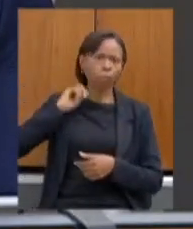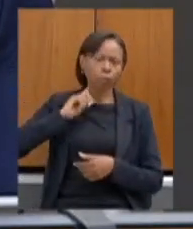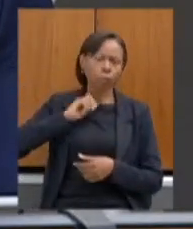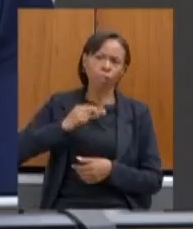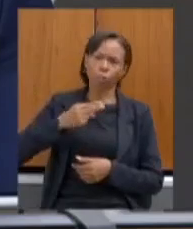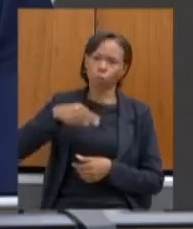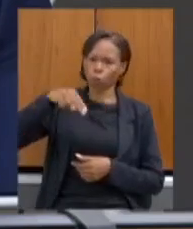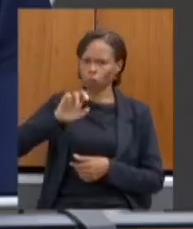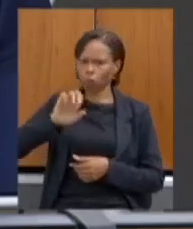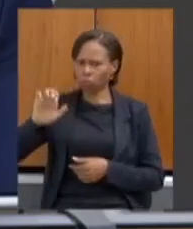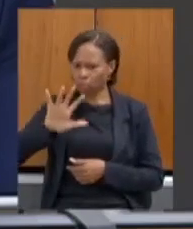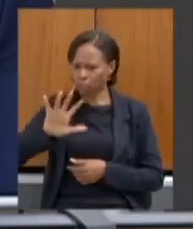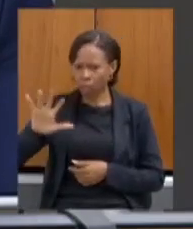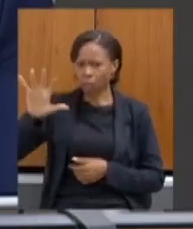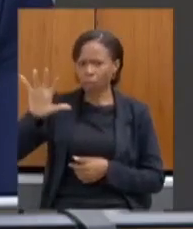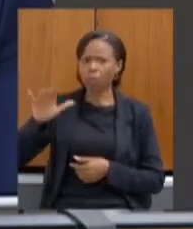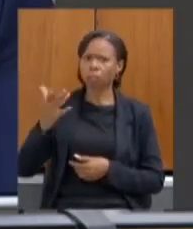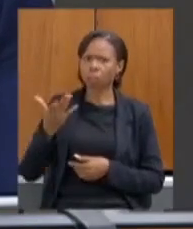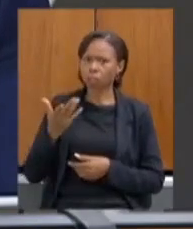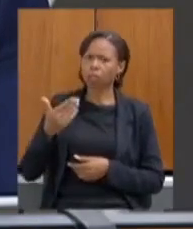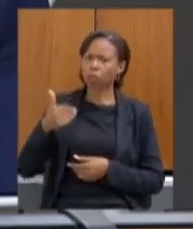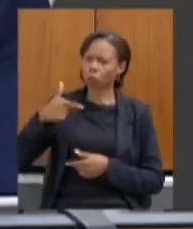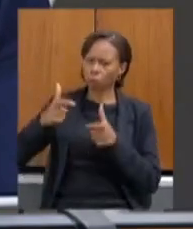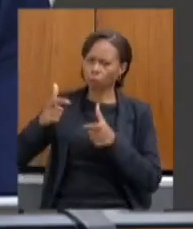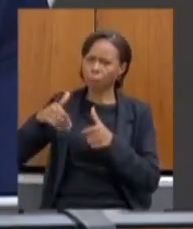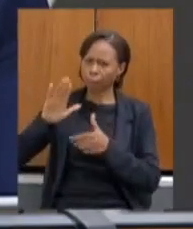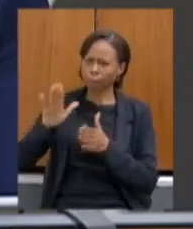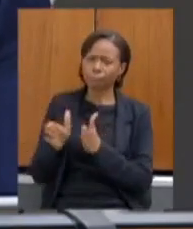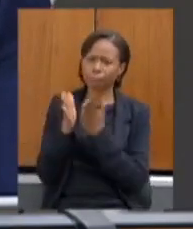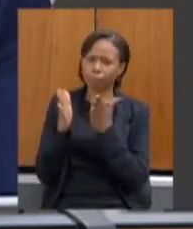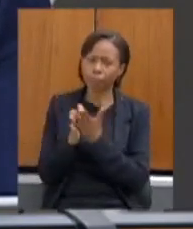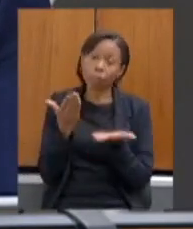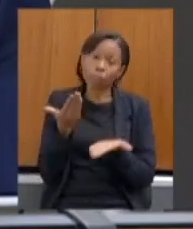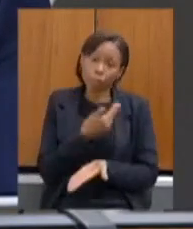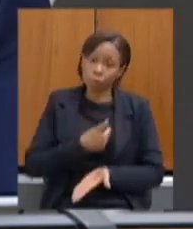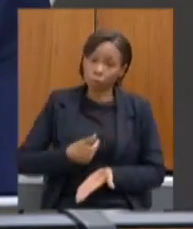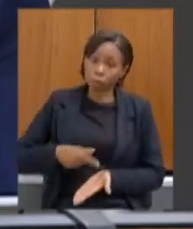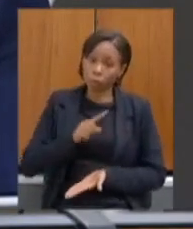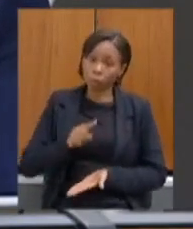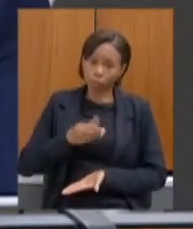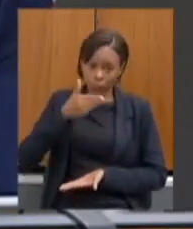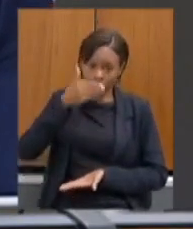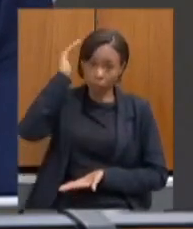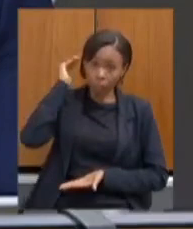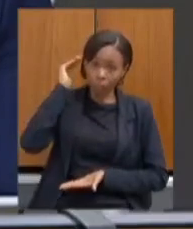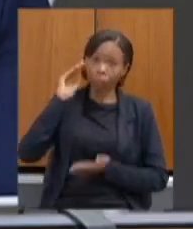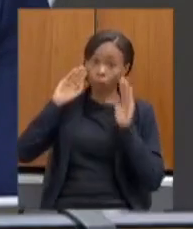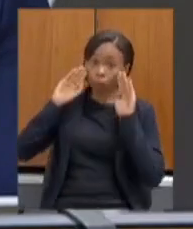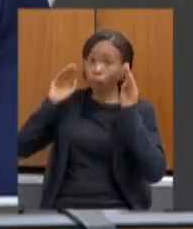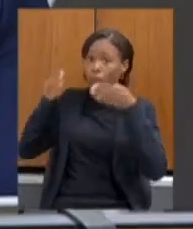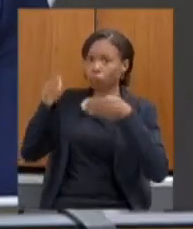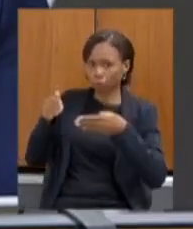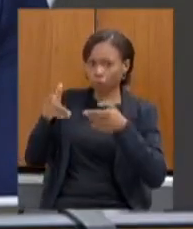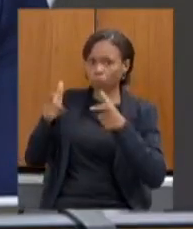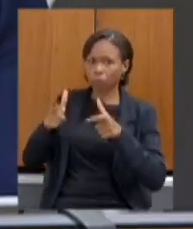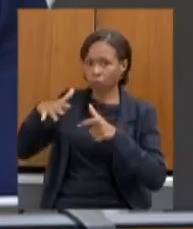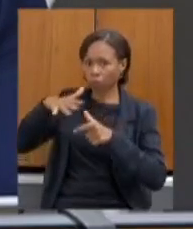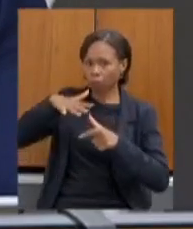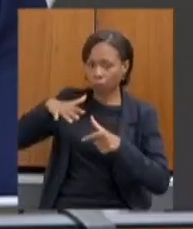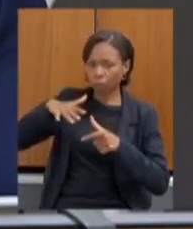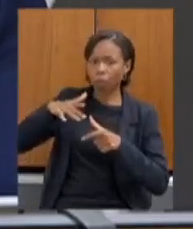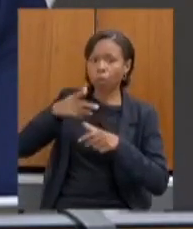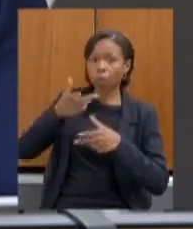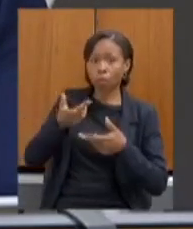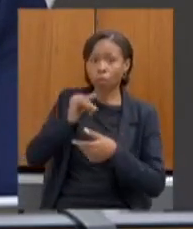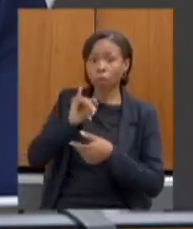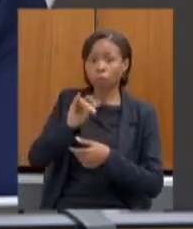mais carente do nosso Estado e o governador Romeu Zema tem foco no IDN como